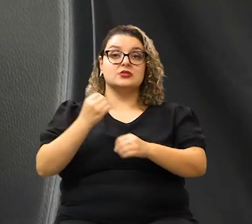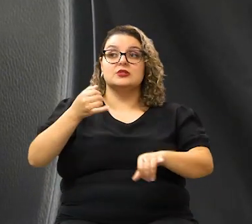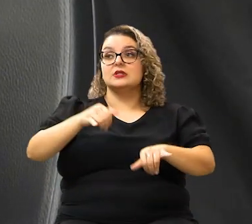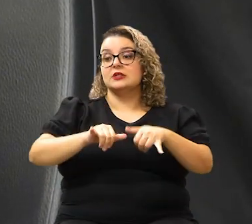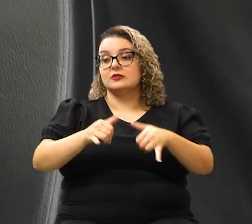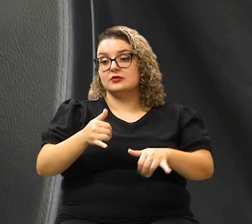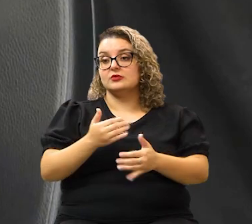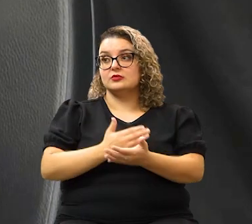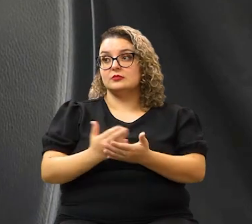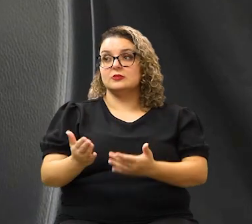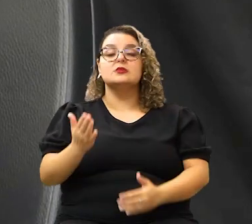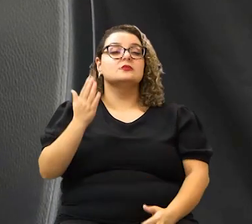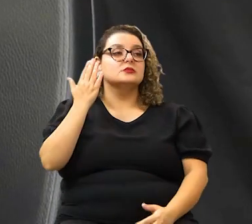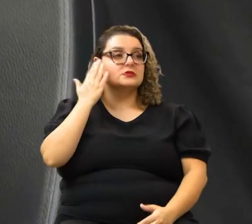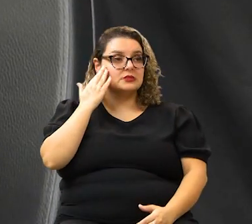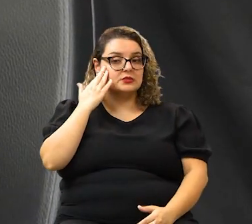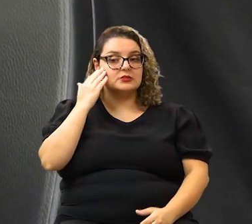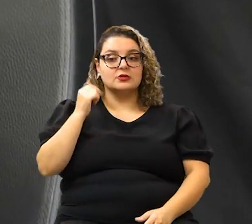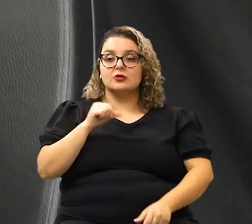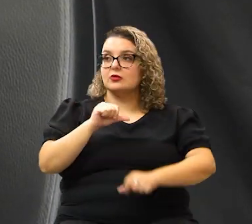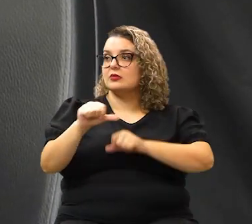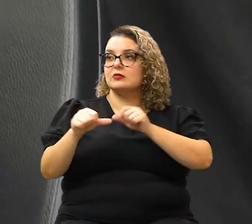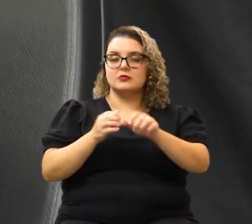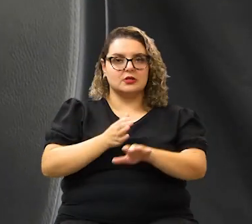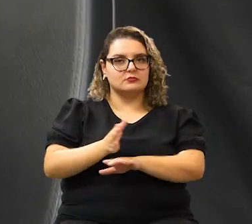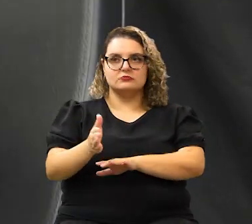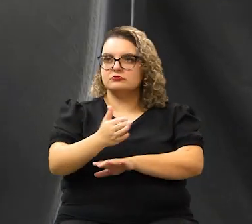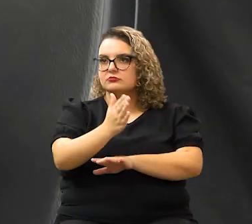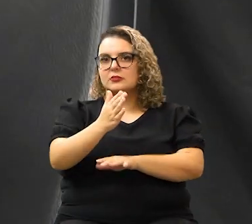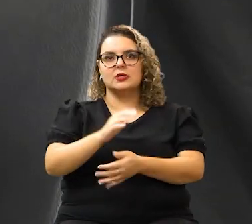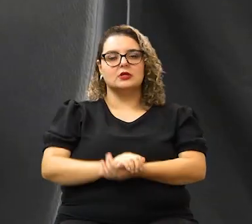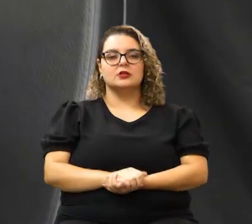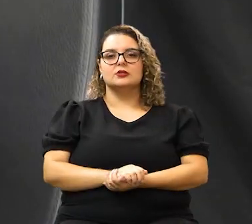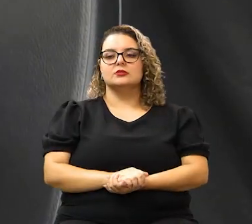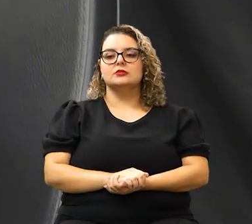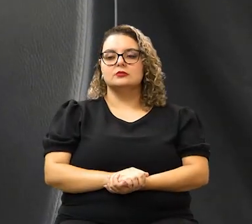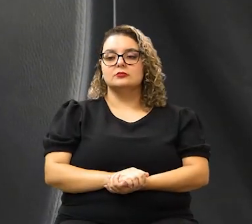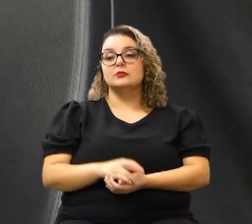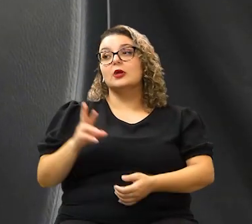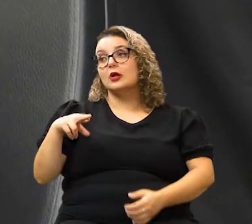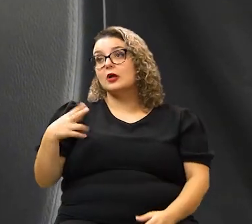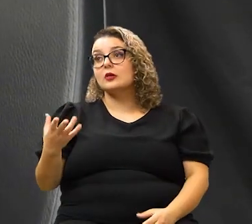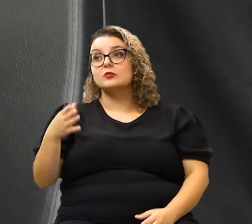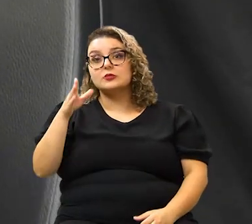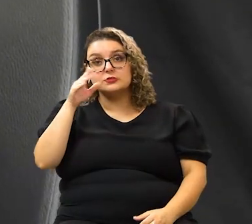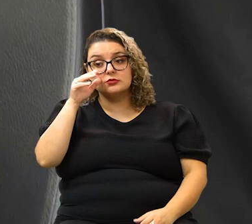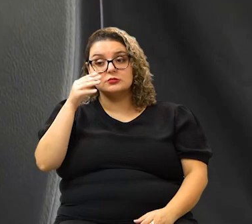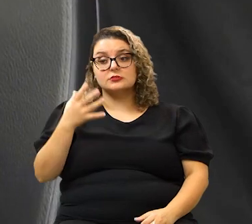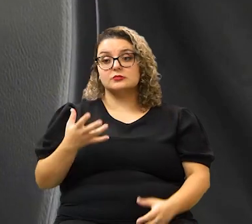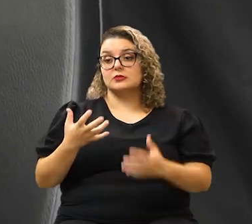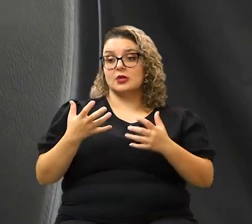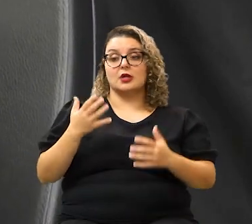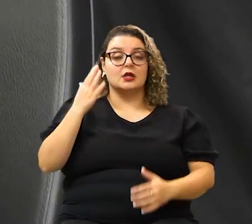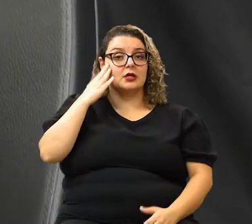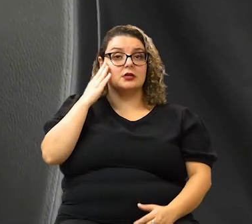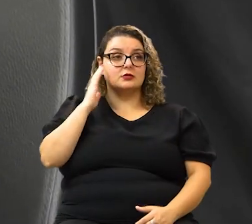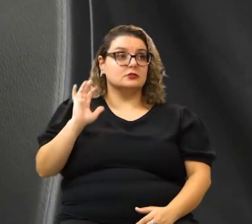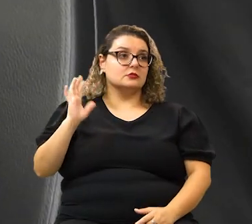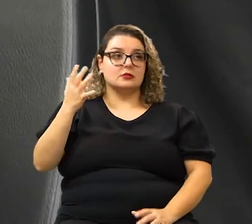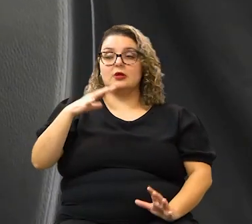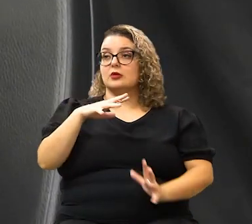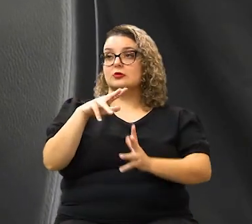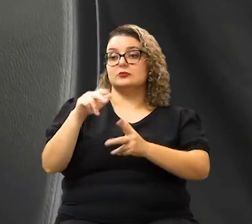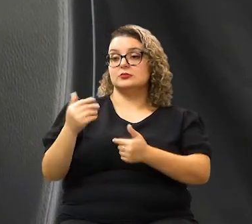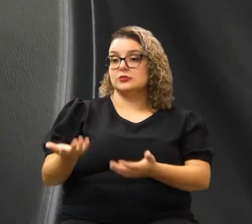no começo, e mudei de rota no meio do caminho, muito por conta dessa curiosidade, porque eu queria entender o que estava acontecendo no